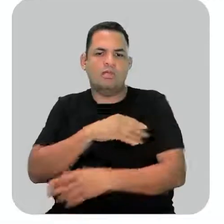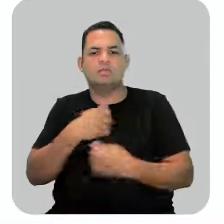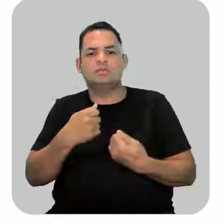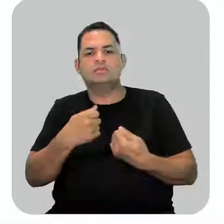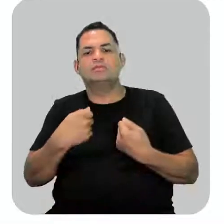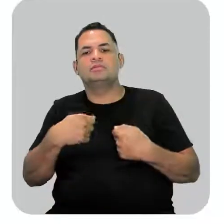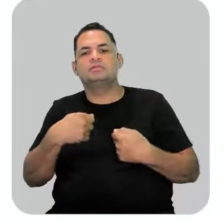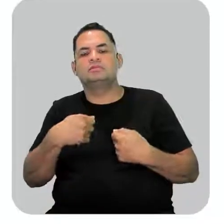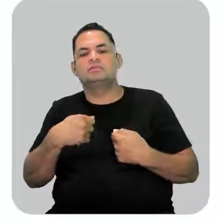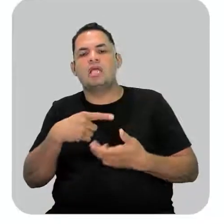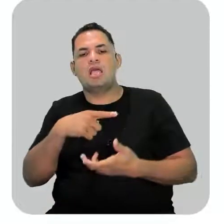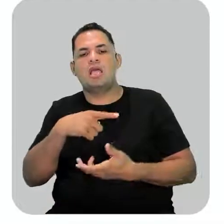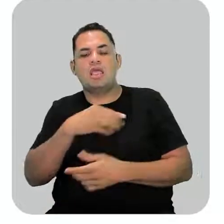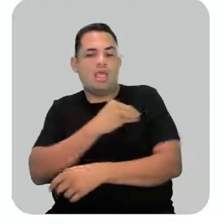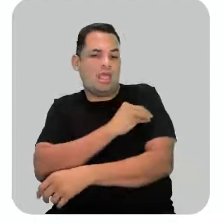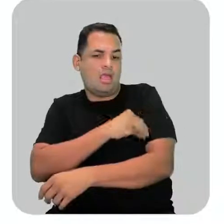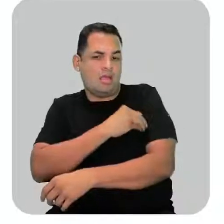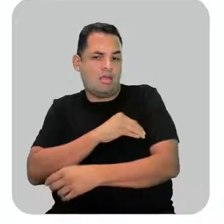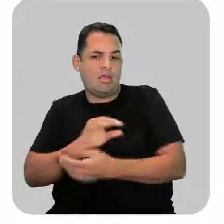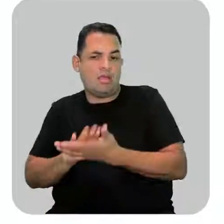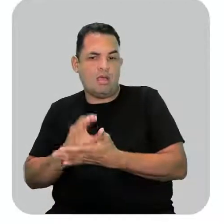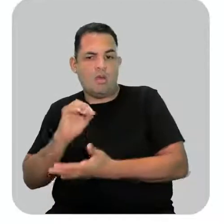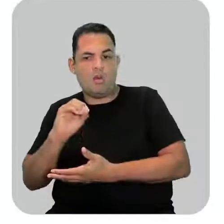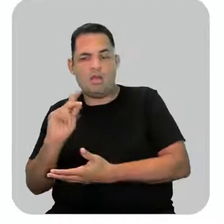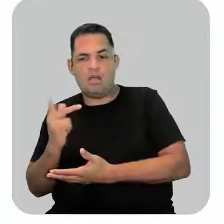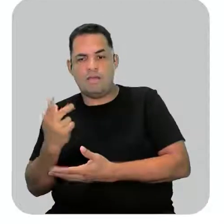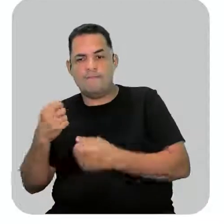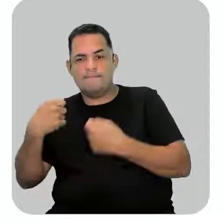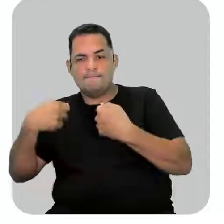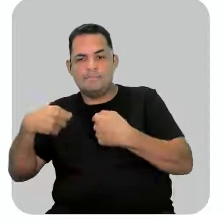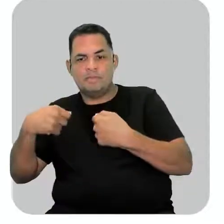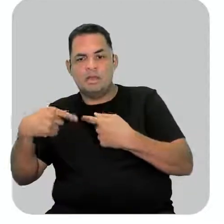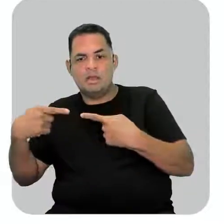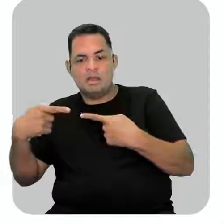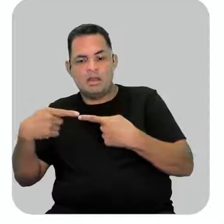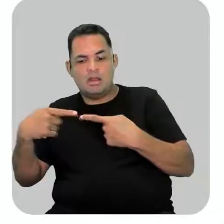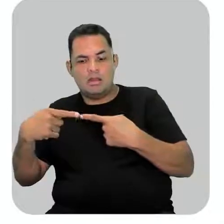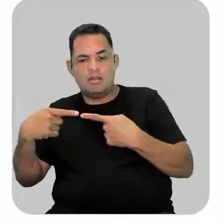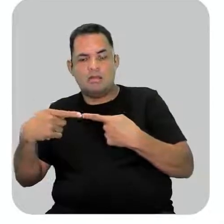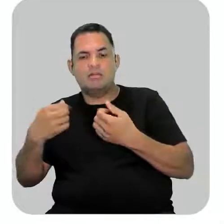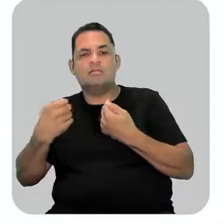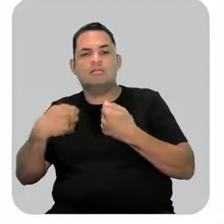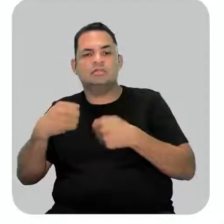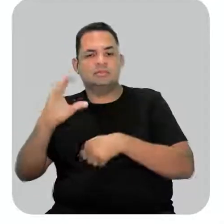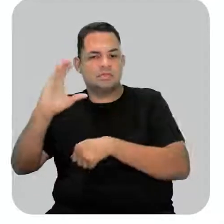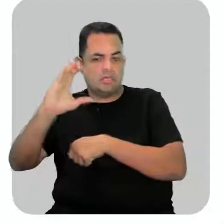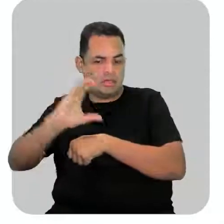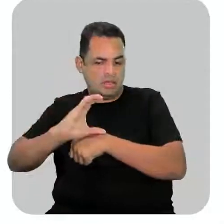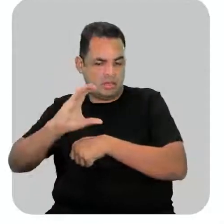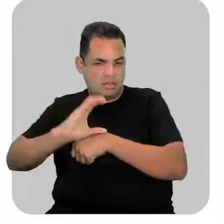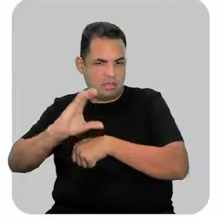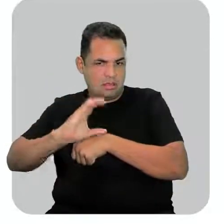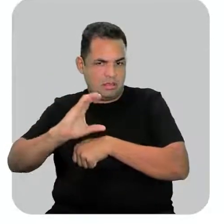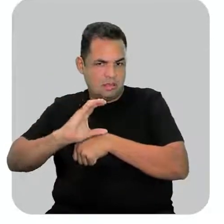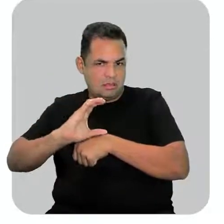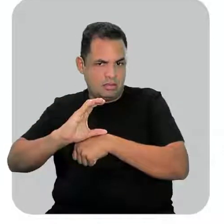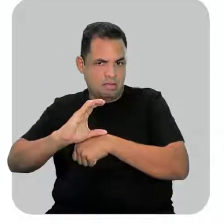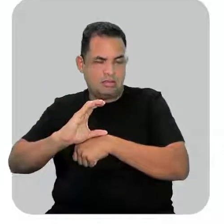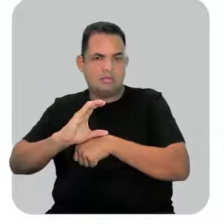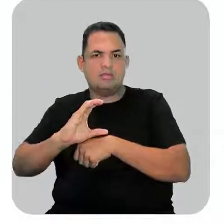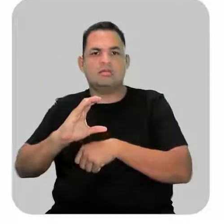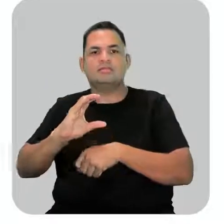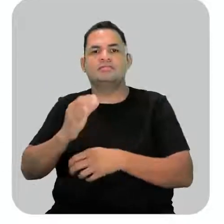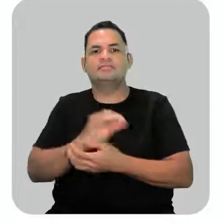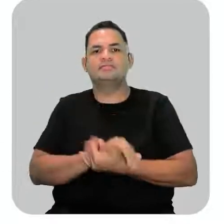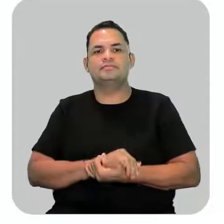álcool aromático, a nossa hidroxila necessita estar ligada sim a um carbono saturado, eu ia